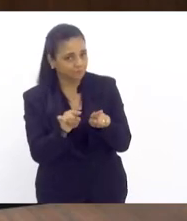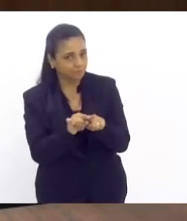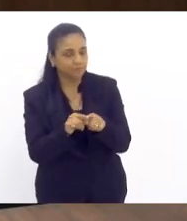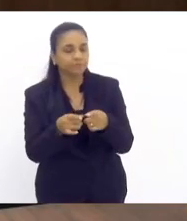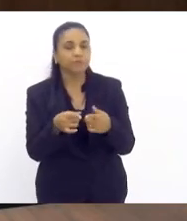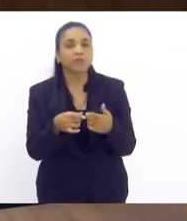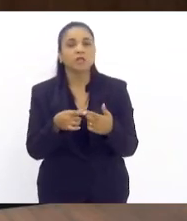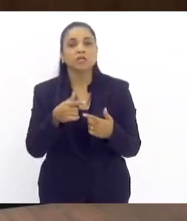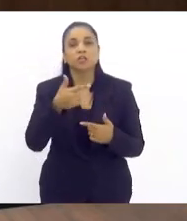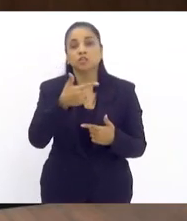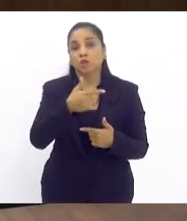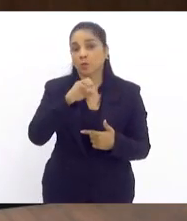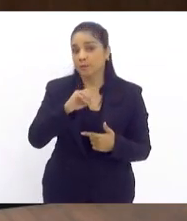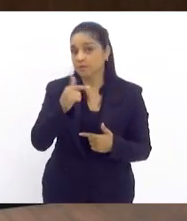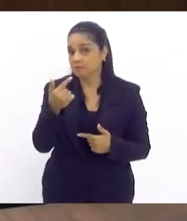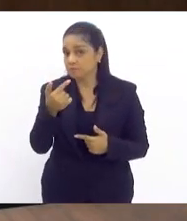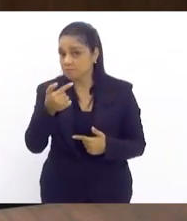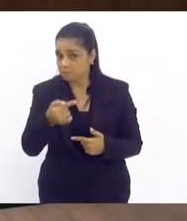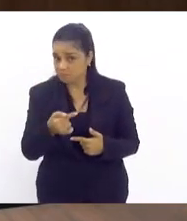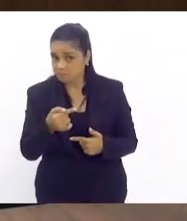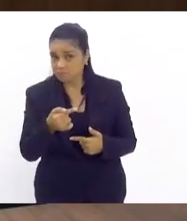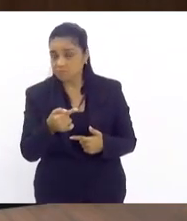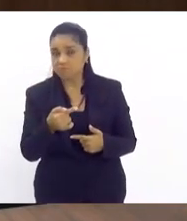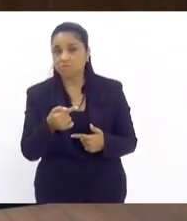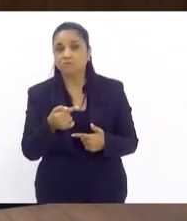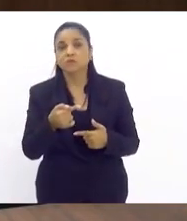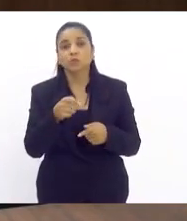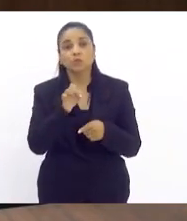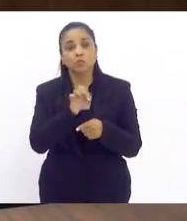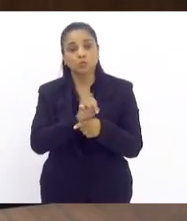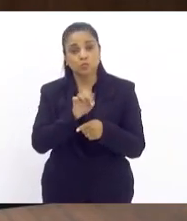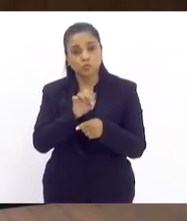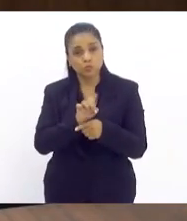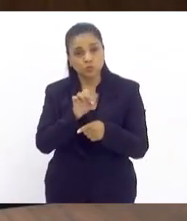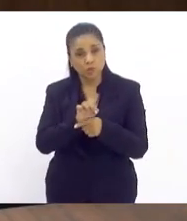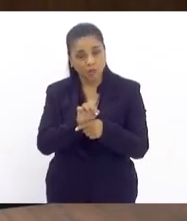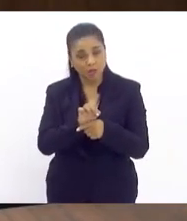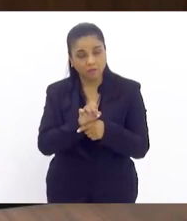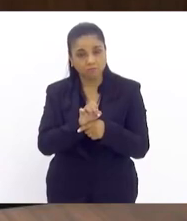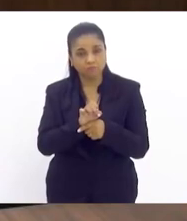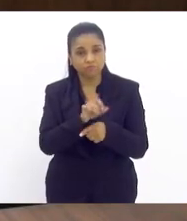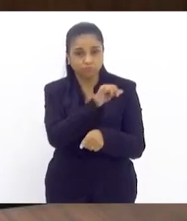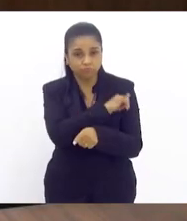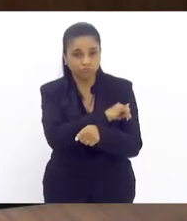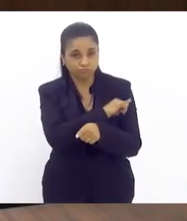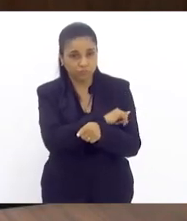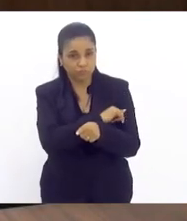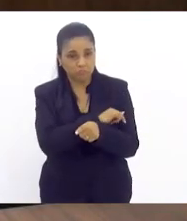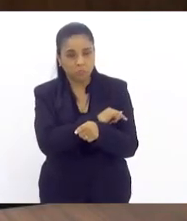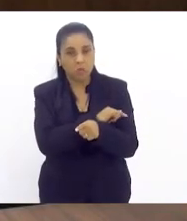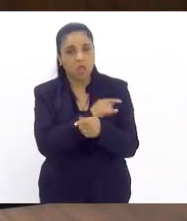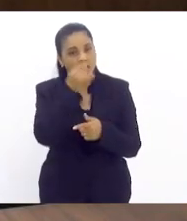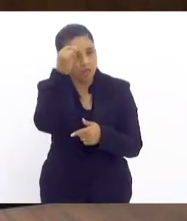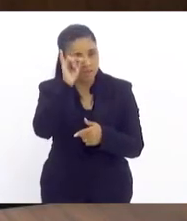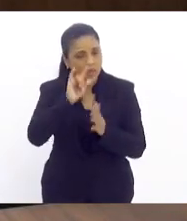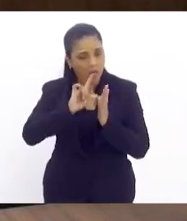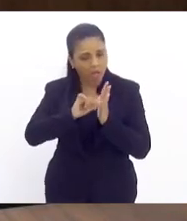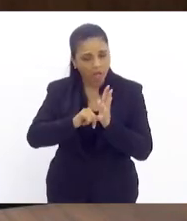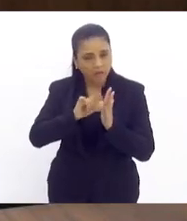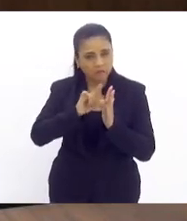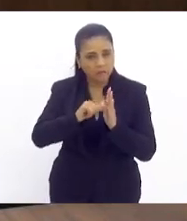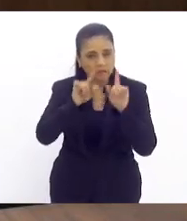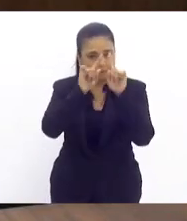assim em 2017, por bem do Estado, até para que não houvesse o atraso mais dos funcionários, do